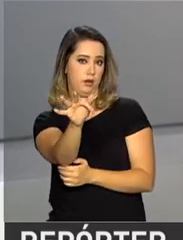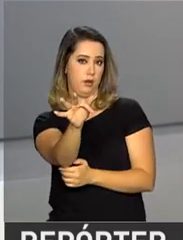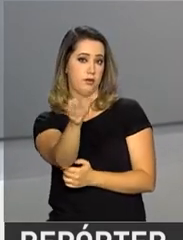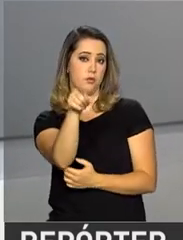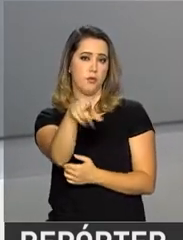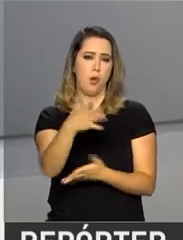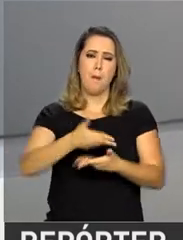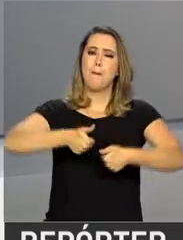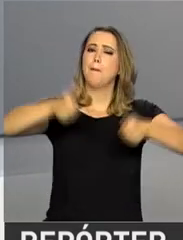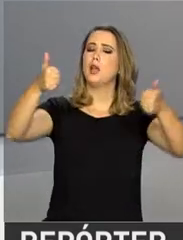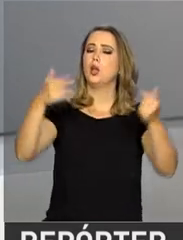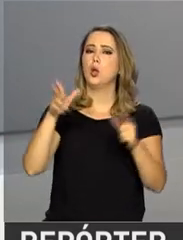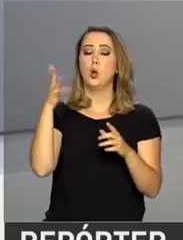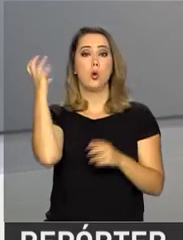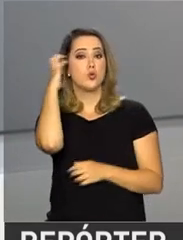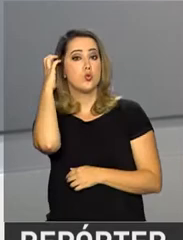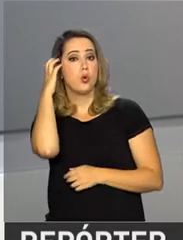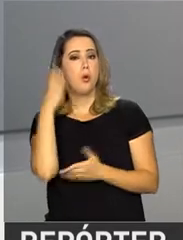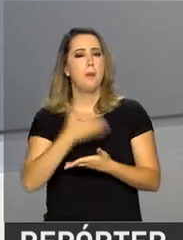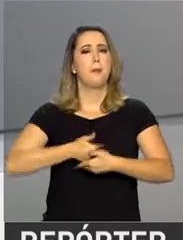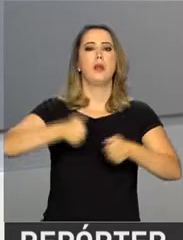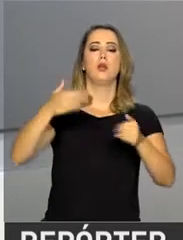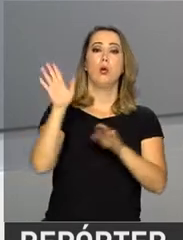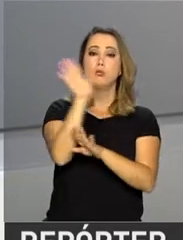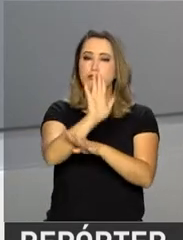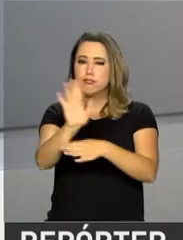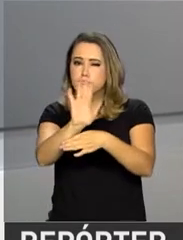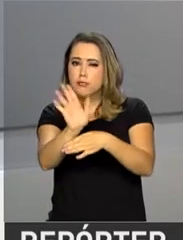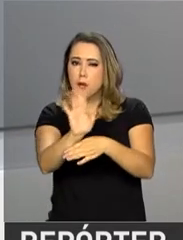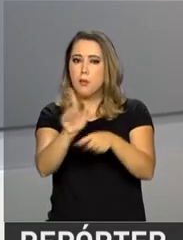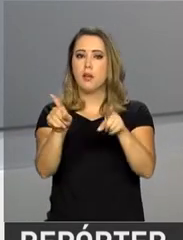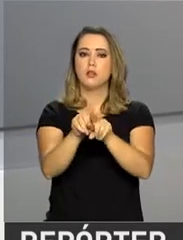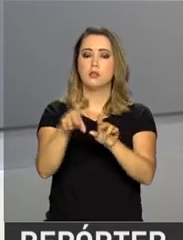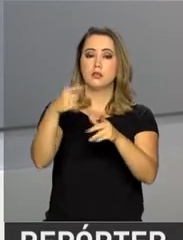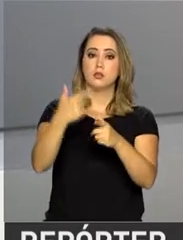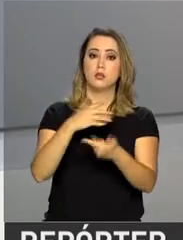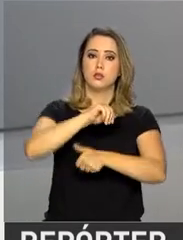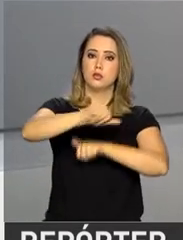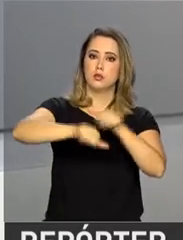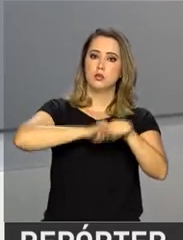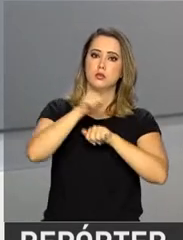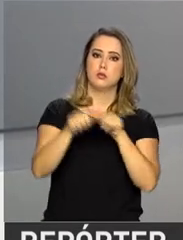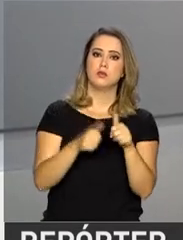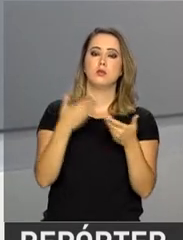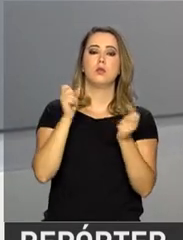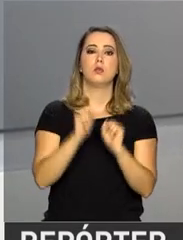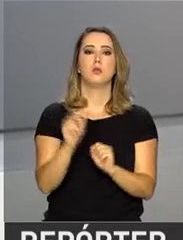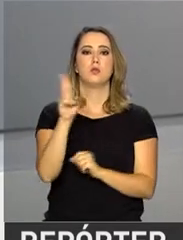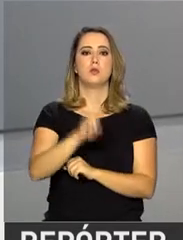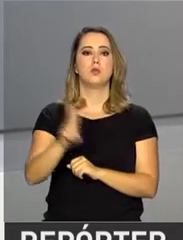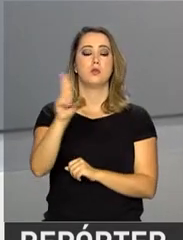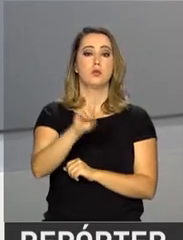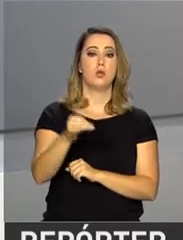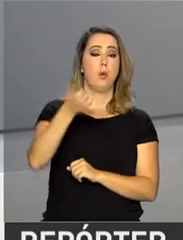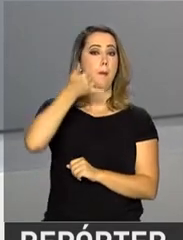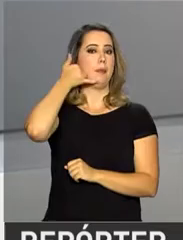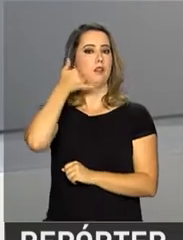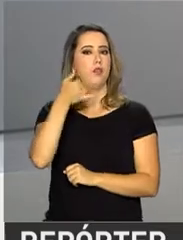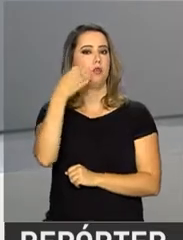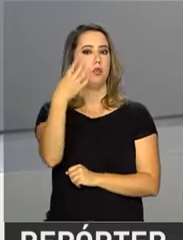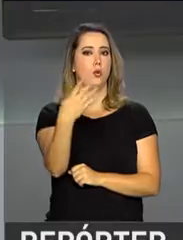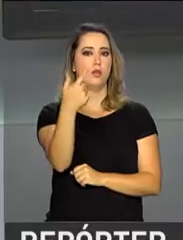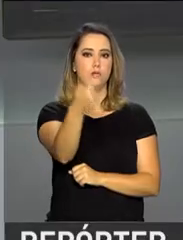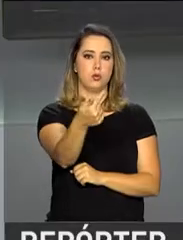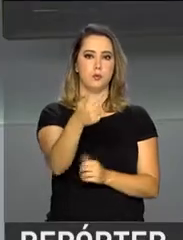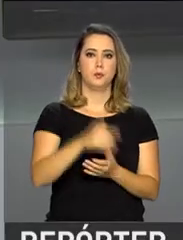garantir melhor qualidade de som e imagem o sistema digital libera uma faixa de freqüência para ser usada pela telefonia de internet 4g